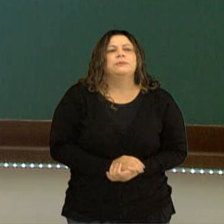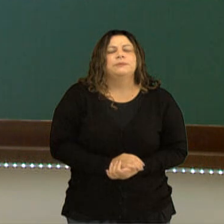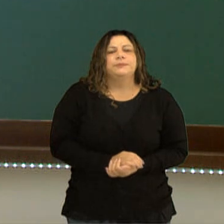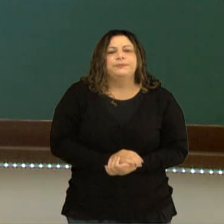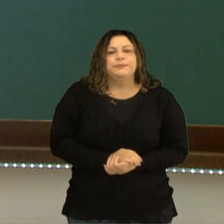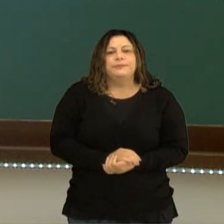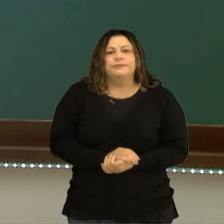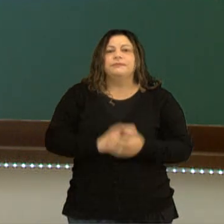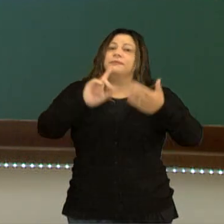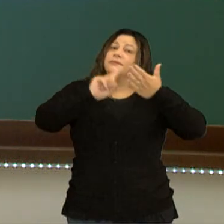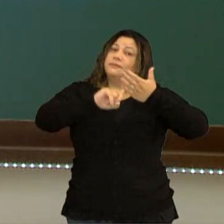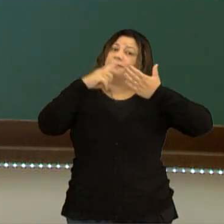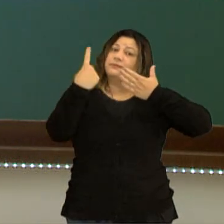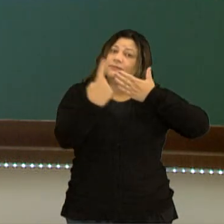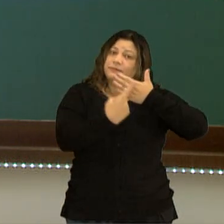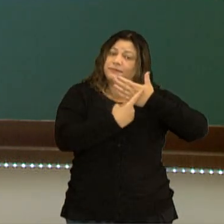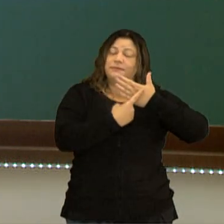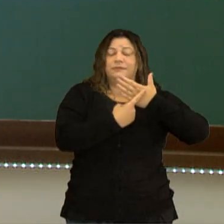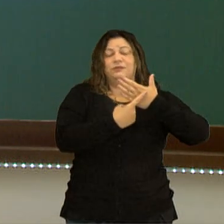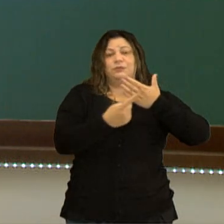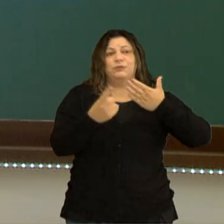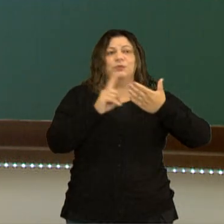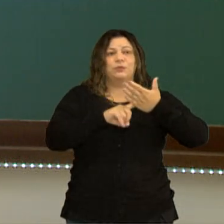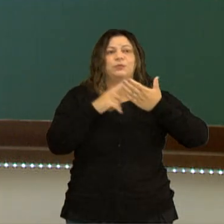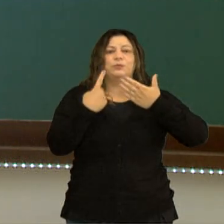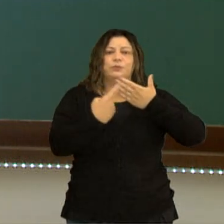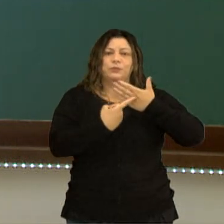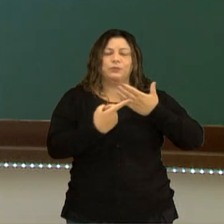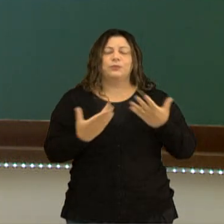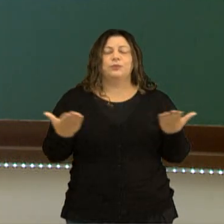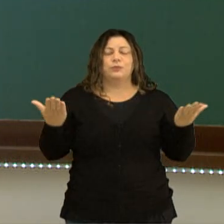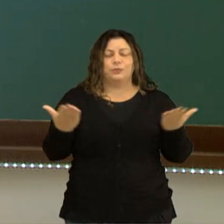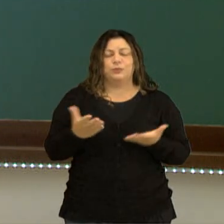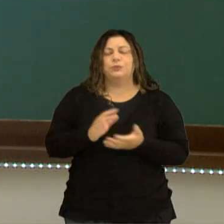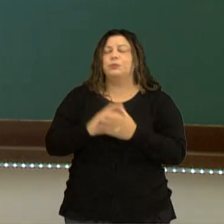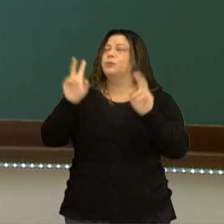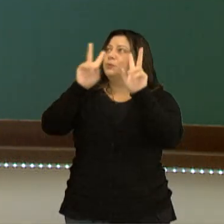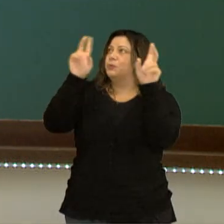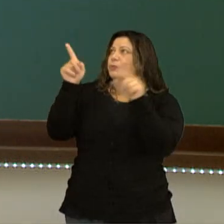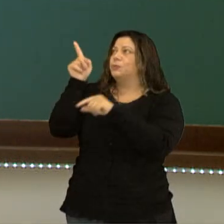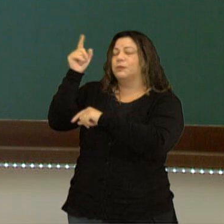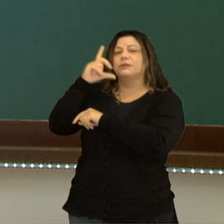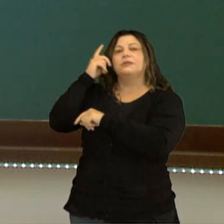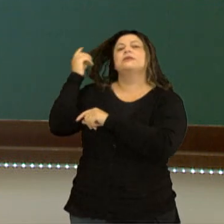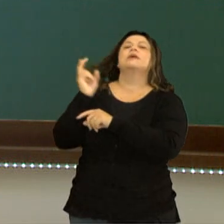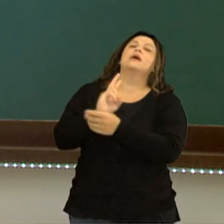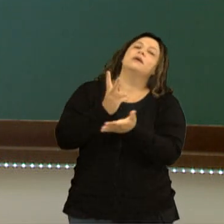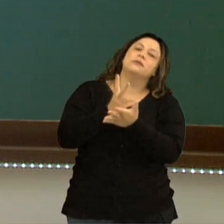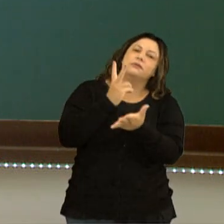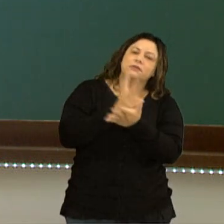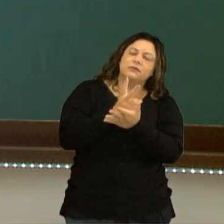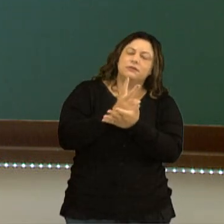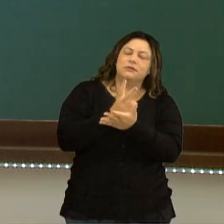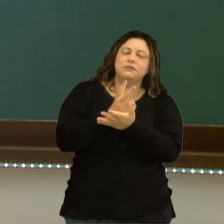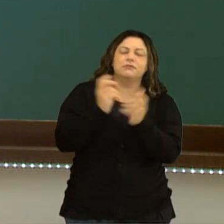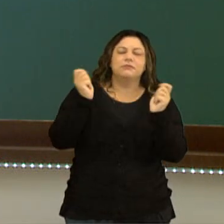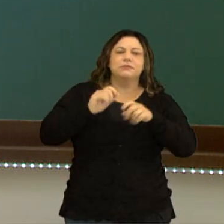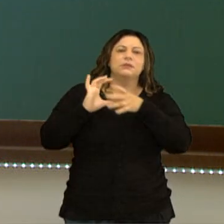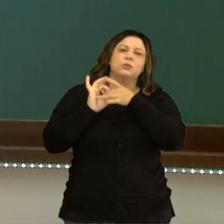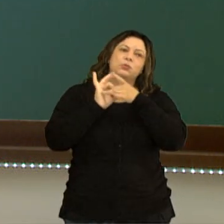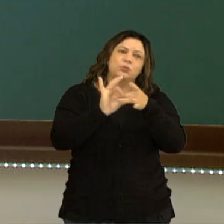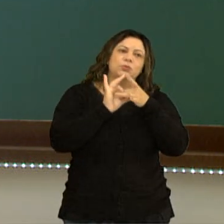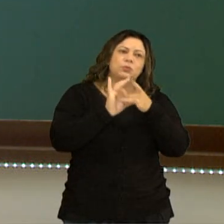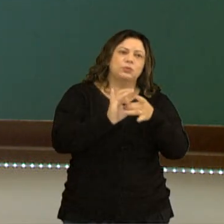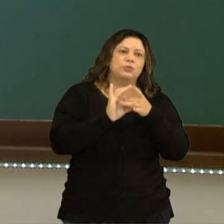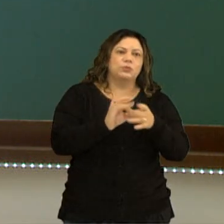Falando sobre a linguagem figurada, nós temos aqui as figuras de linguagem, que sempre estão presentes, dando uma